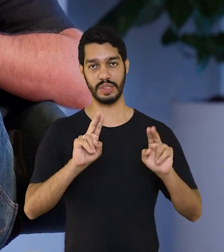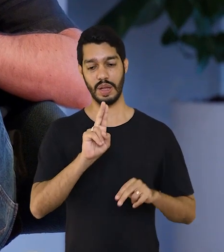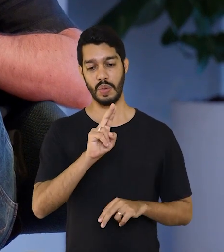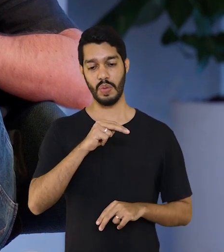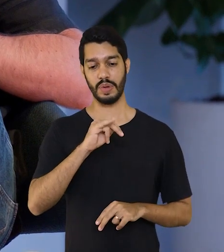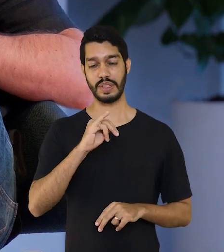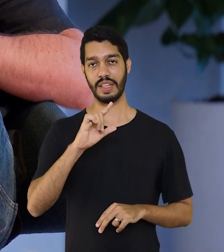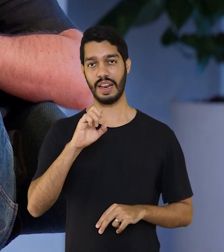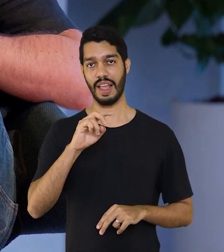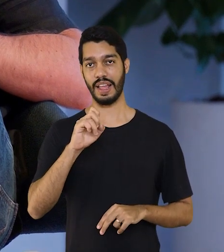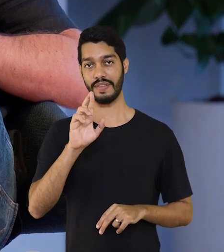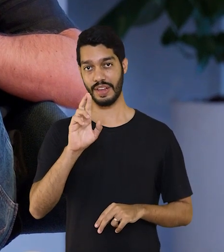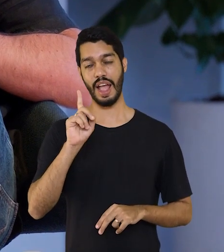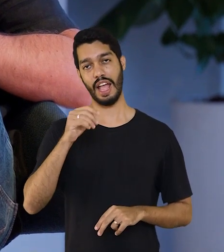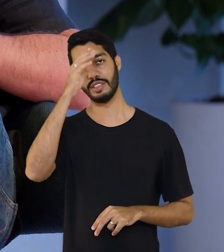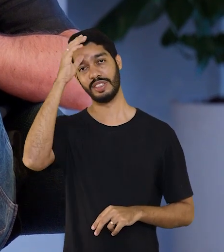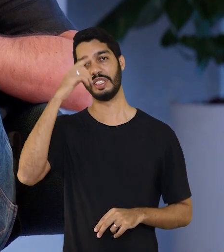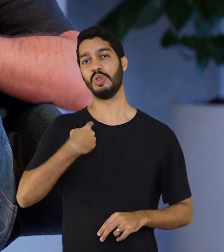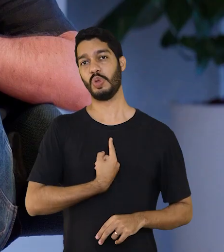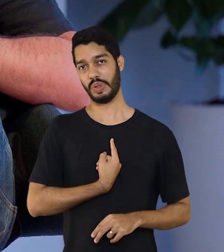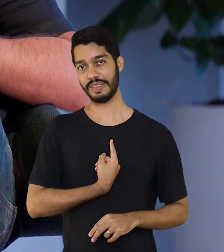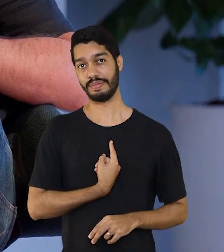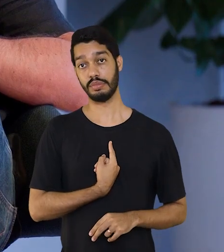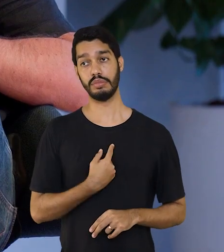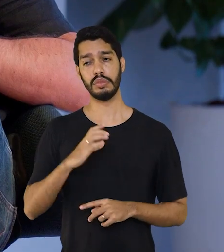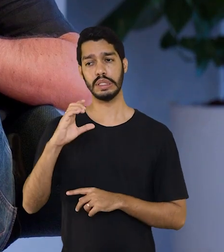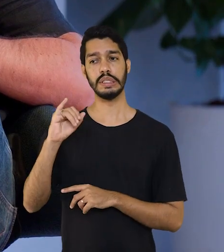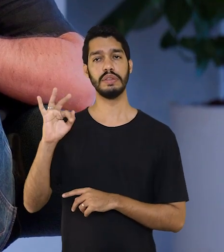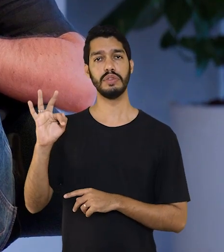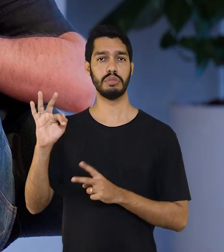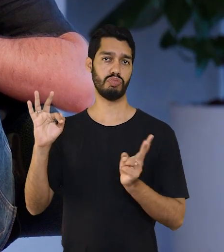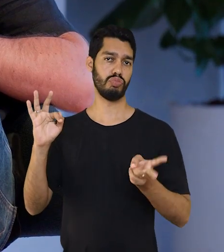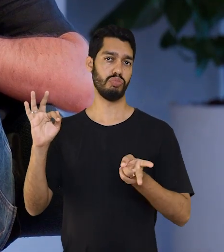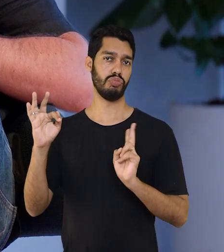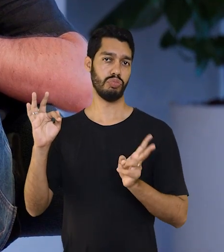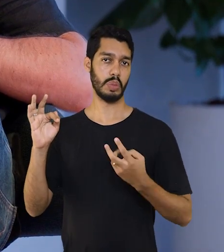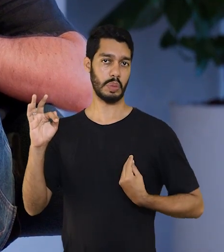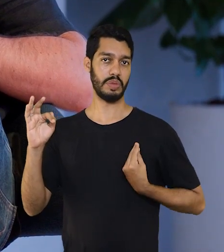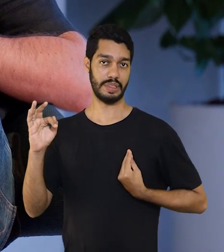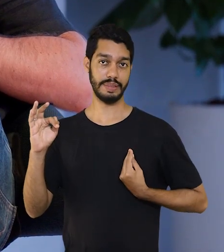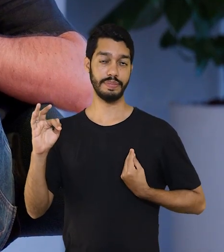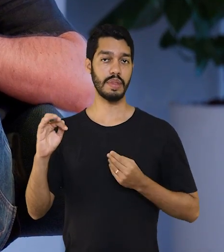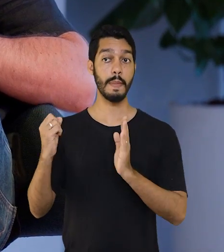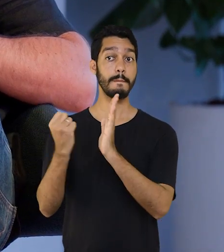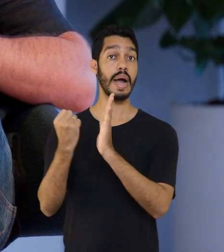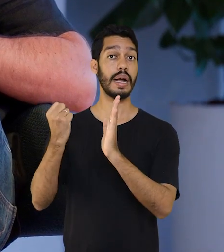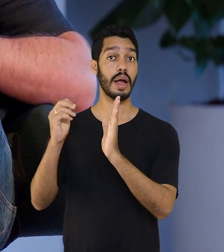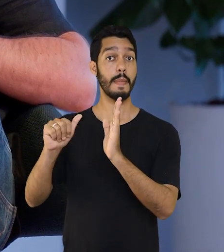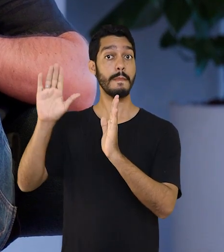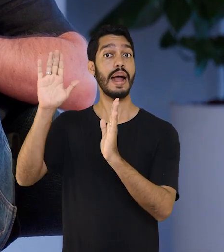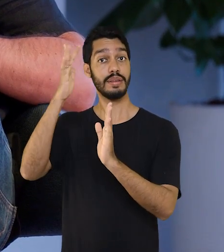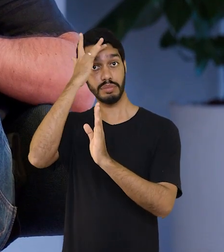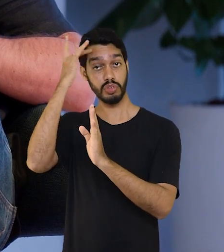nosso, está escalando o Winning para o mundo todo e tal. E, CIF é uma marca que está aí há muito tempo, certo? E a marca sempre teve